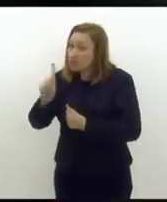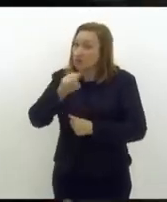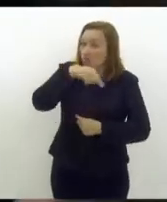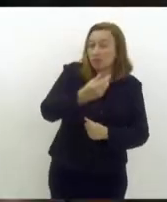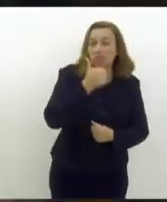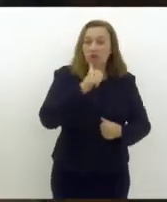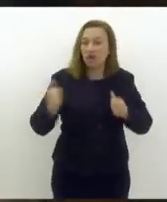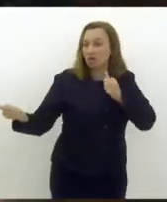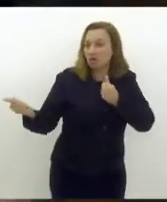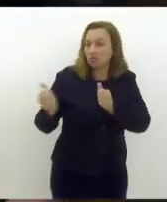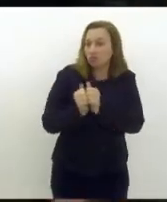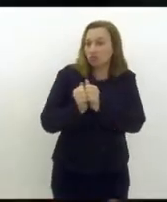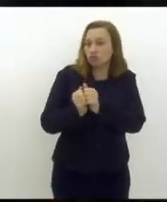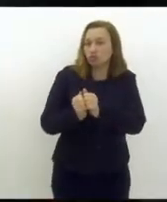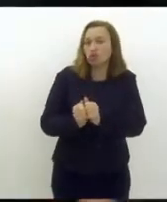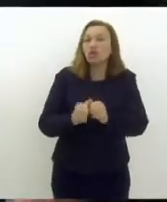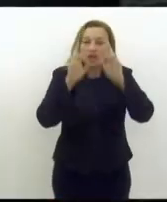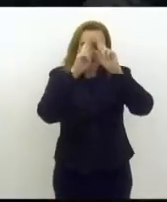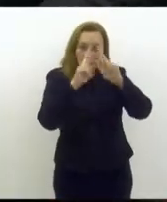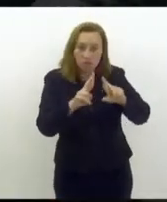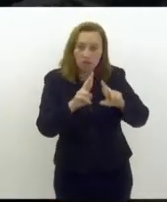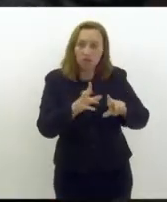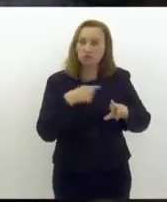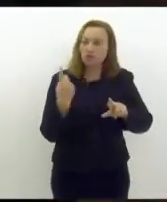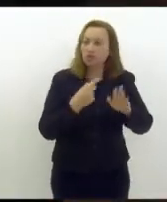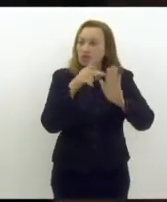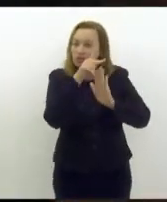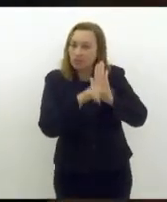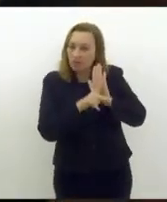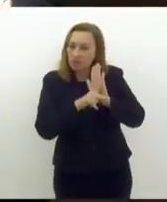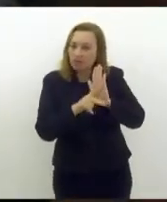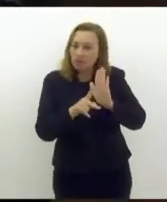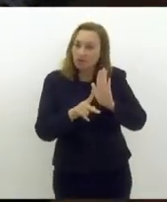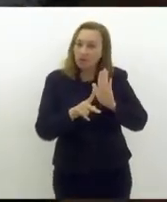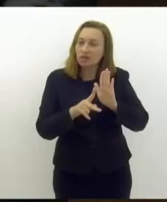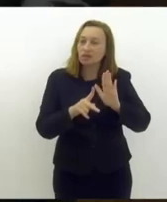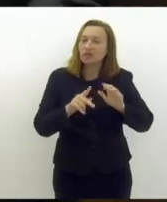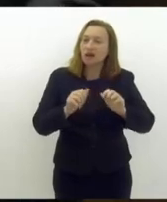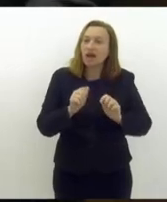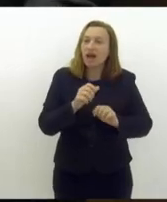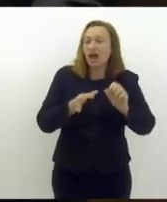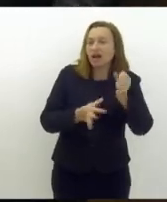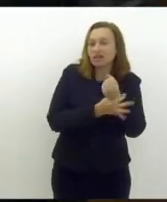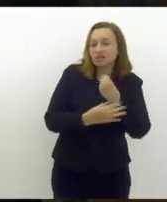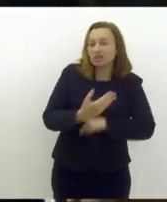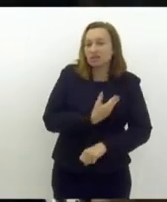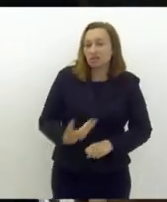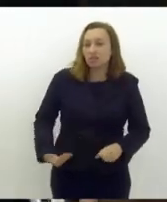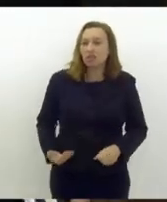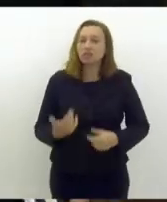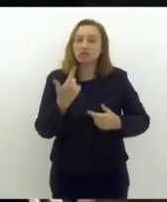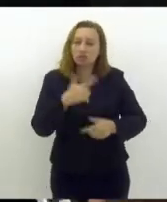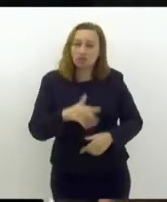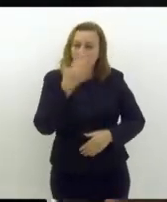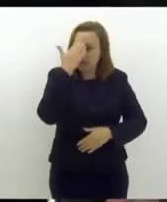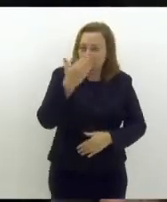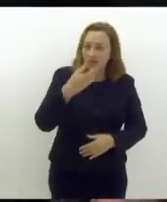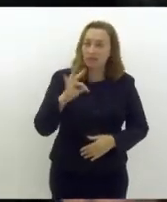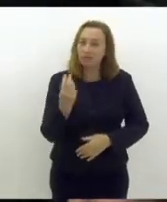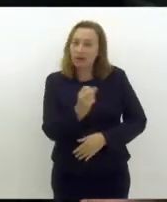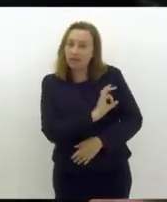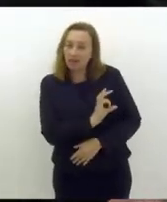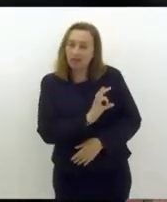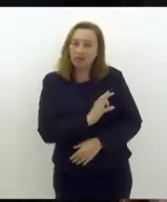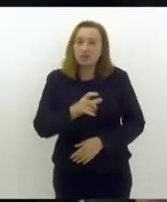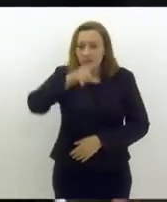junto e eu queria falar que a respeito do nosso projeto estamos pelos agentes de Segurança Pública mais uma vez agradecer Marta Rocha Luiz